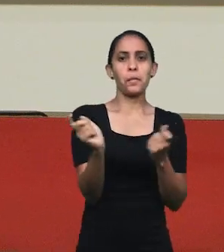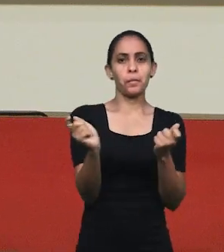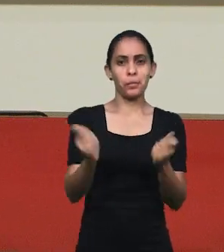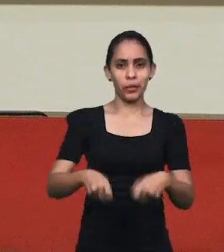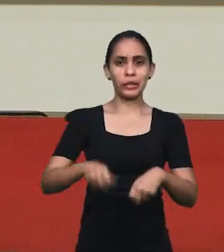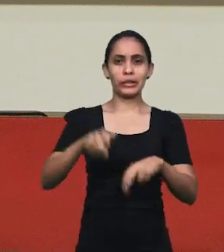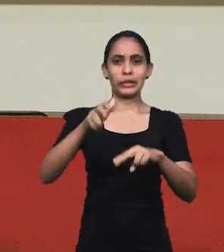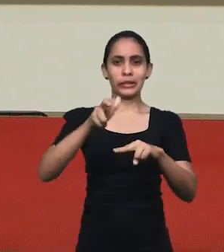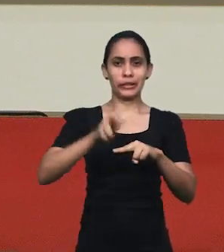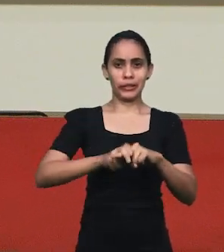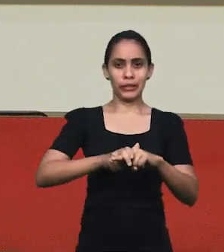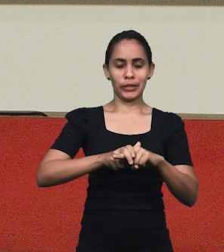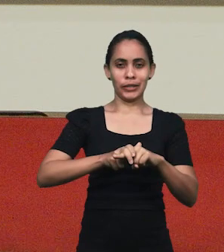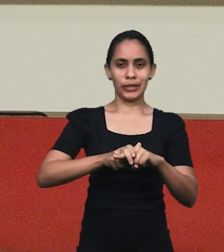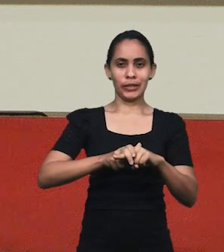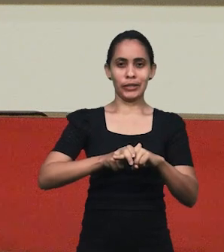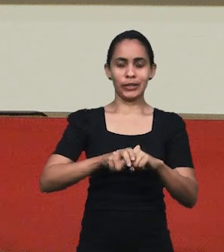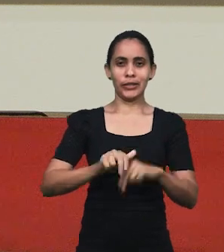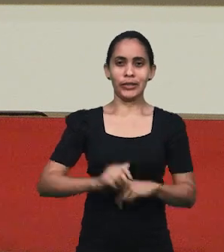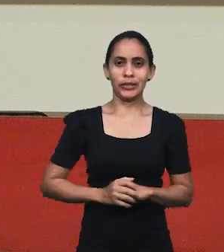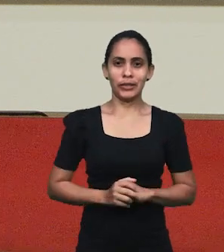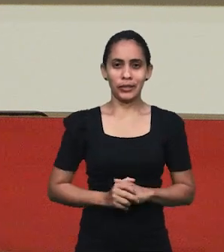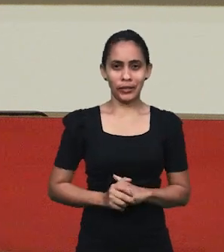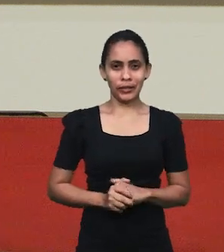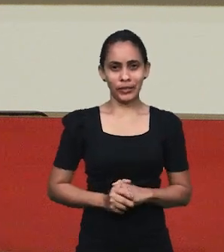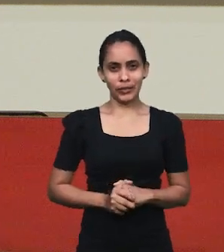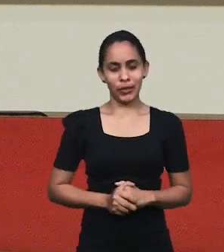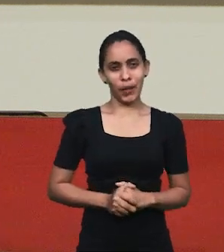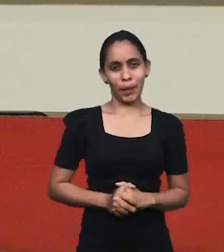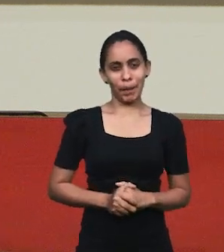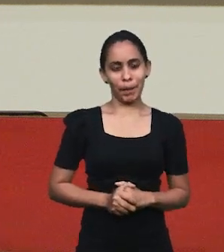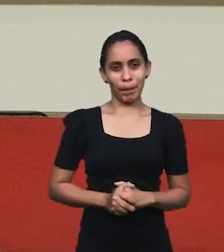Senhor. Assentados.